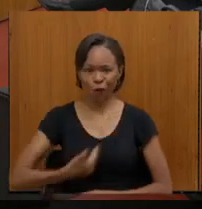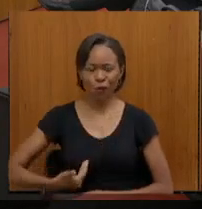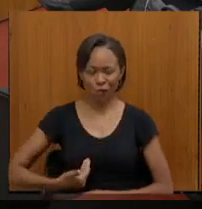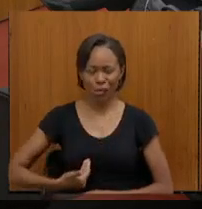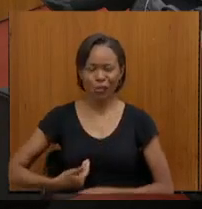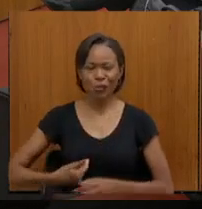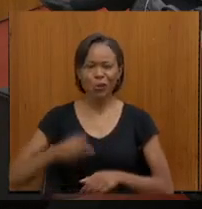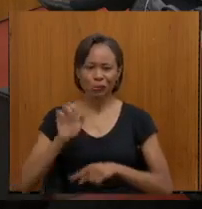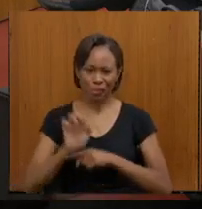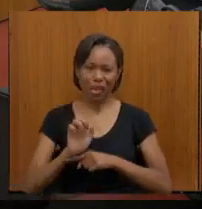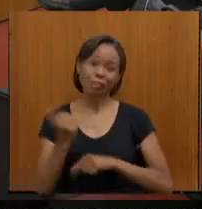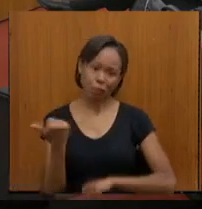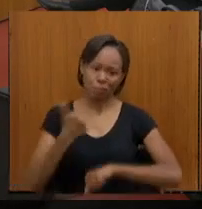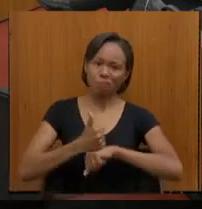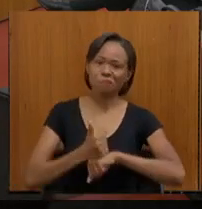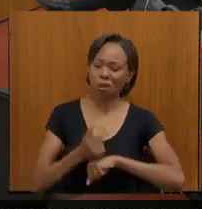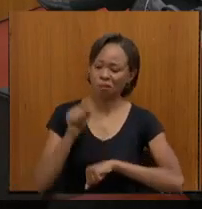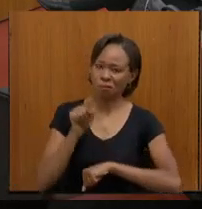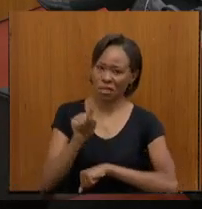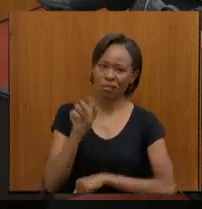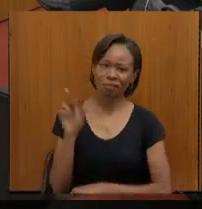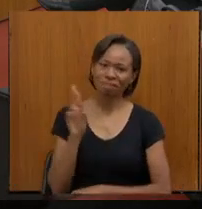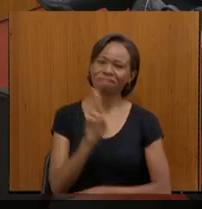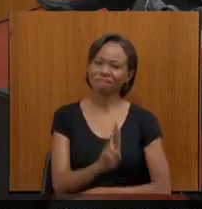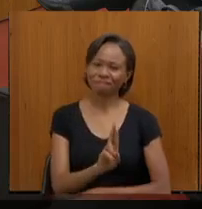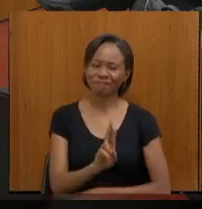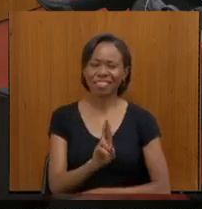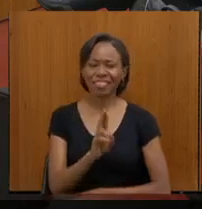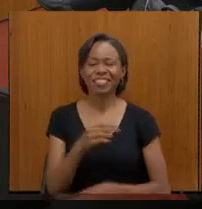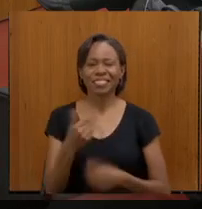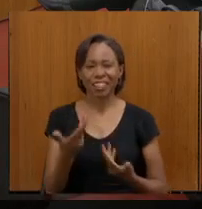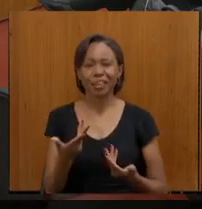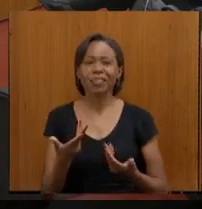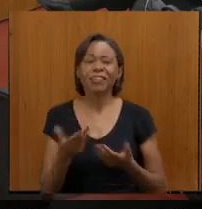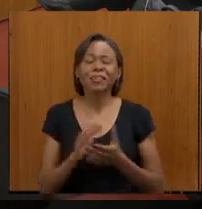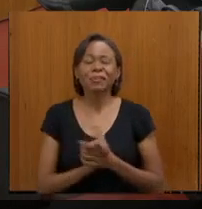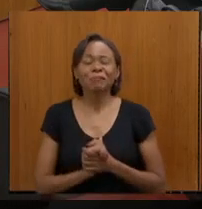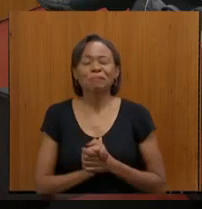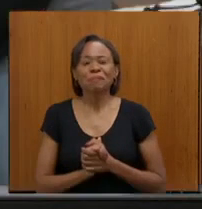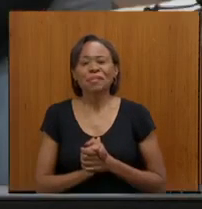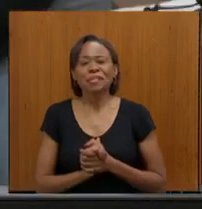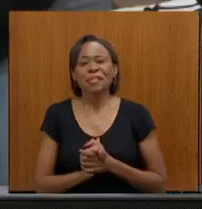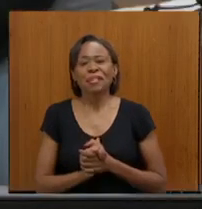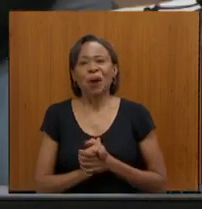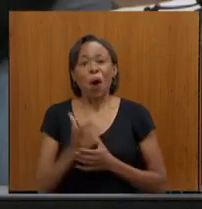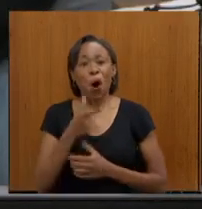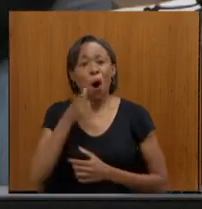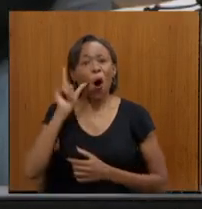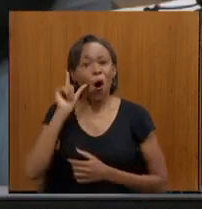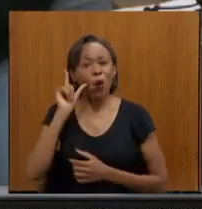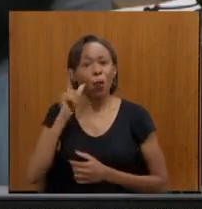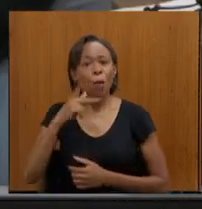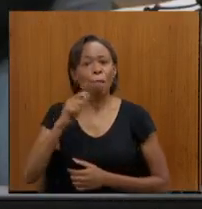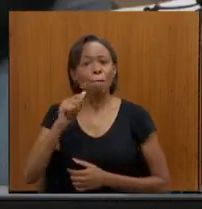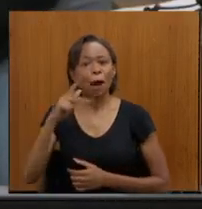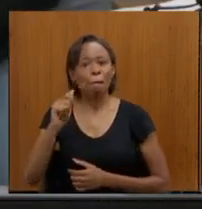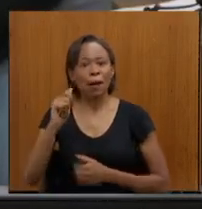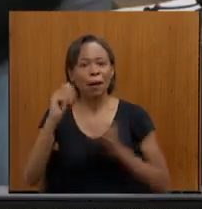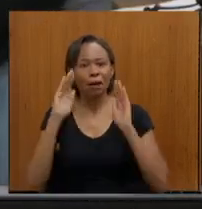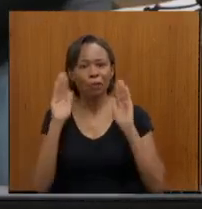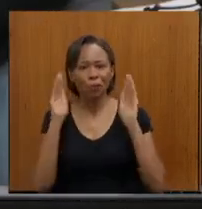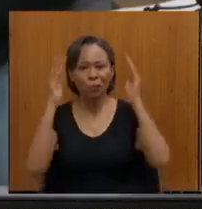a gente tem que dar celeridade né volta a falar né a fala do Papa ontem foi muito importante